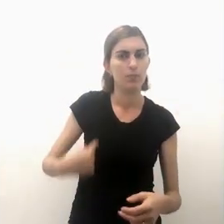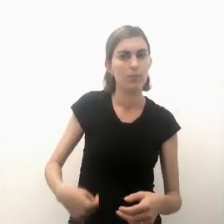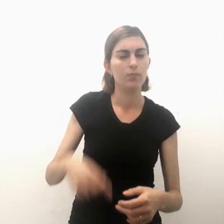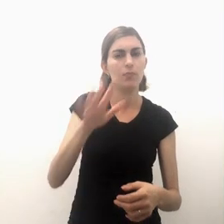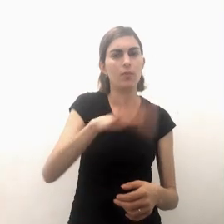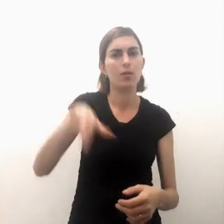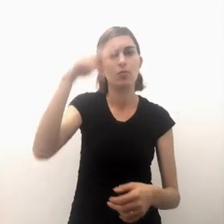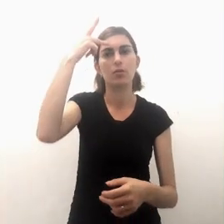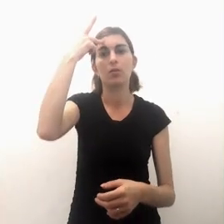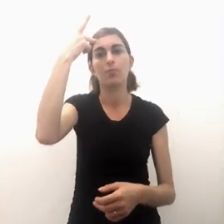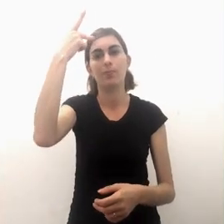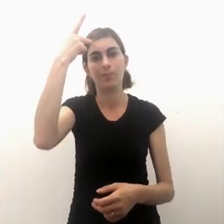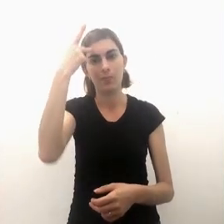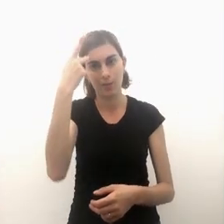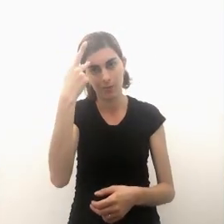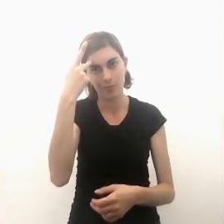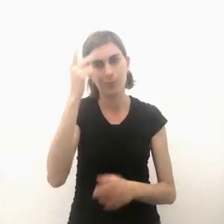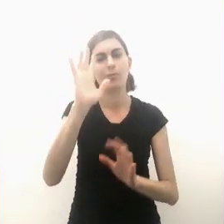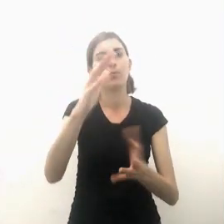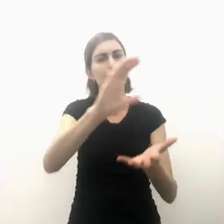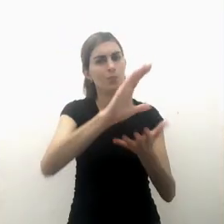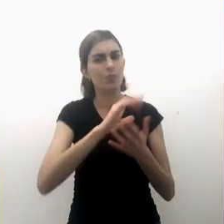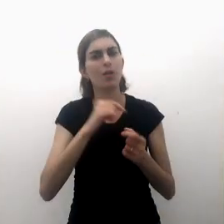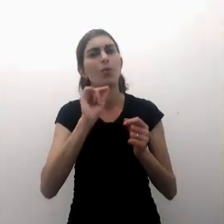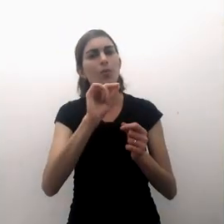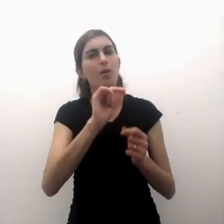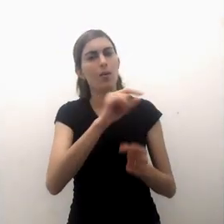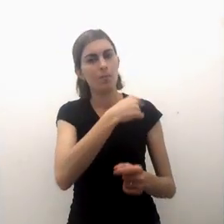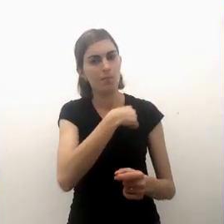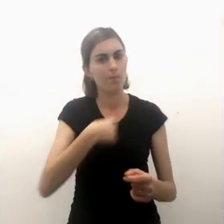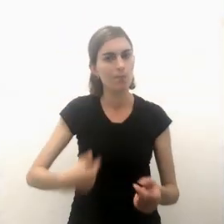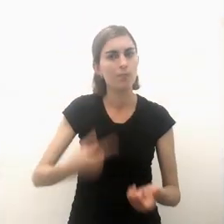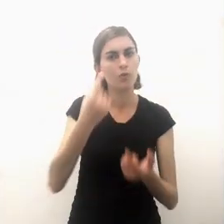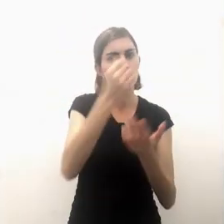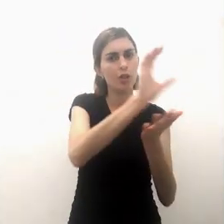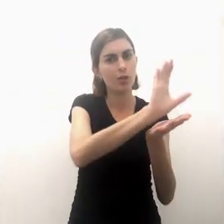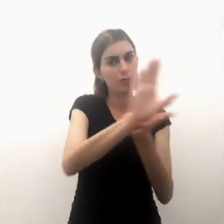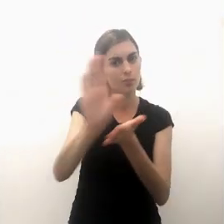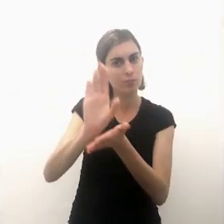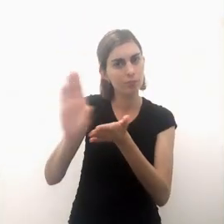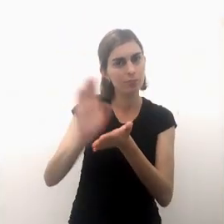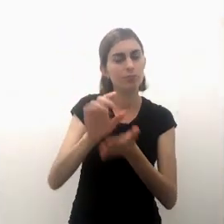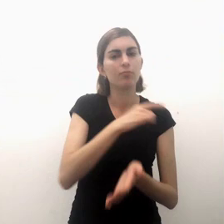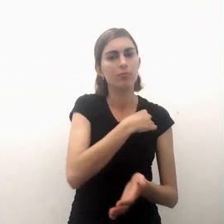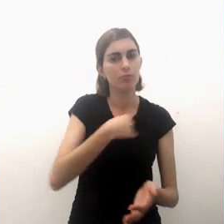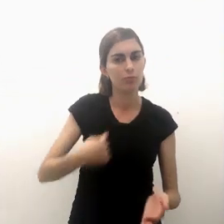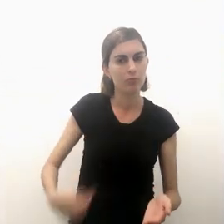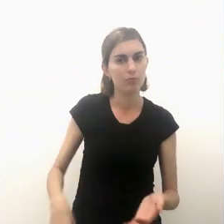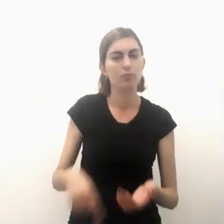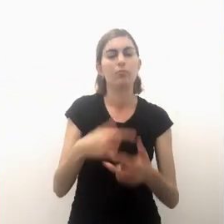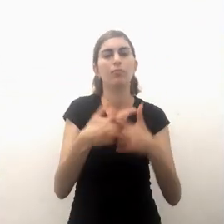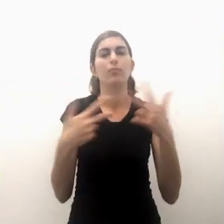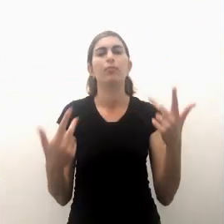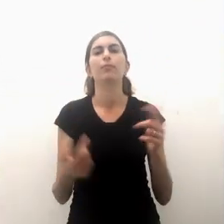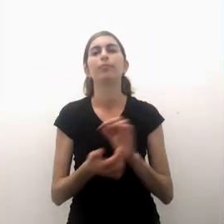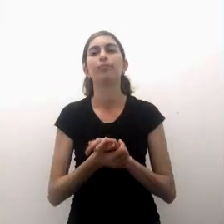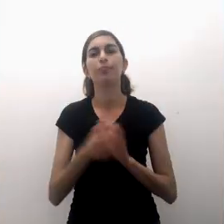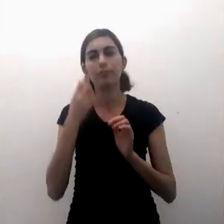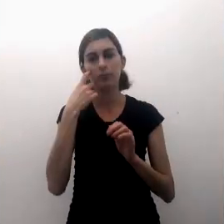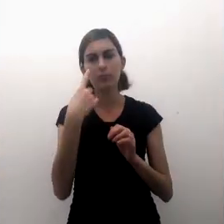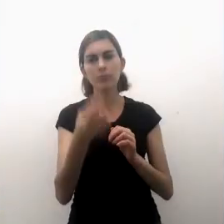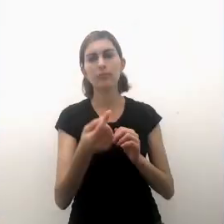área aí mais ou menos é a área de São Paulo, tá, gente? São Paulo recebe muito dos investimentos chineses, ok? Olha para mim